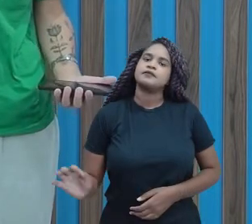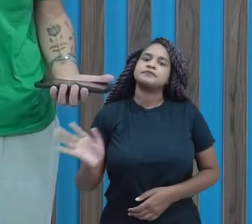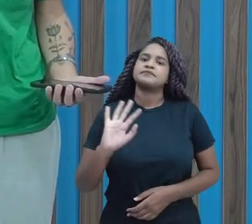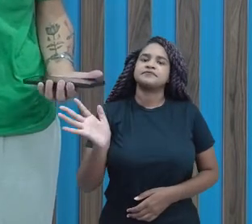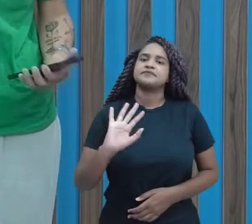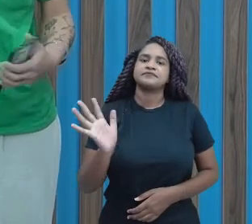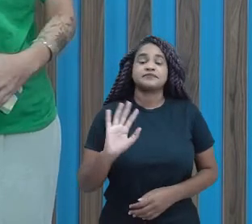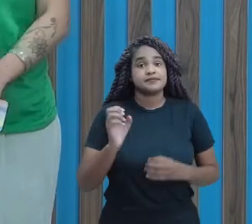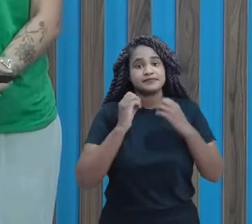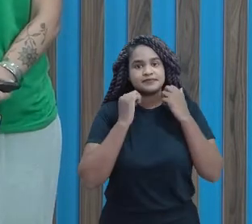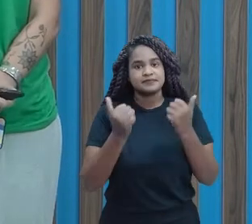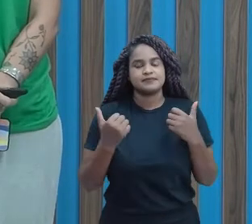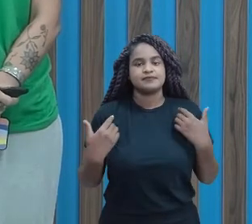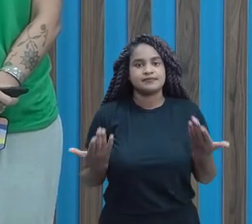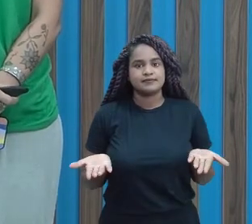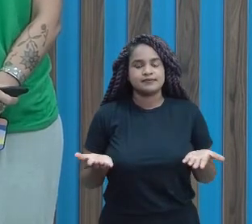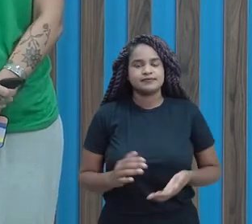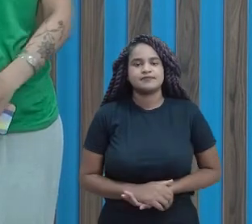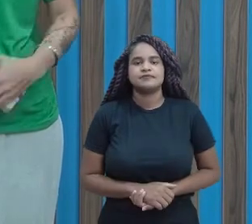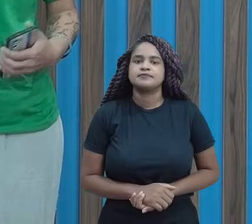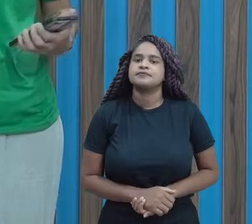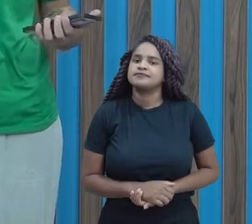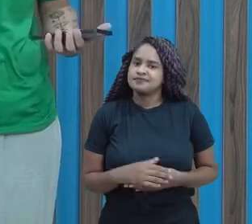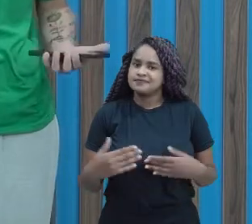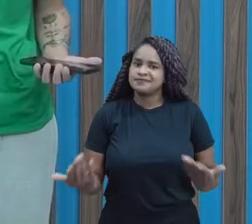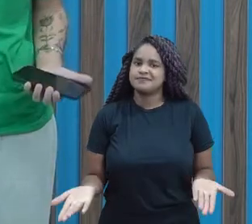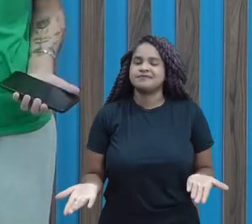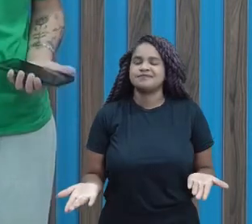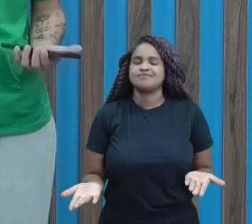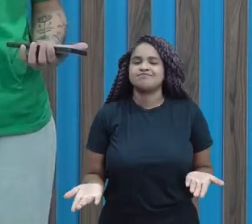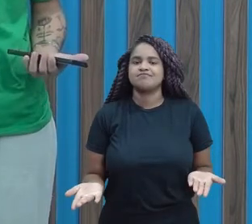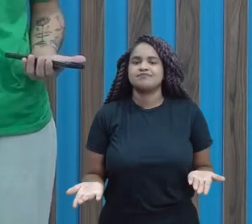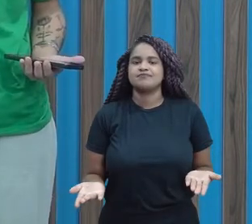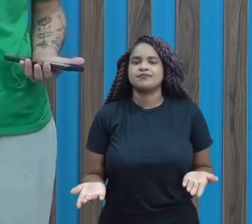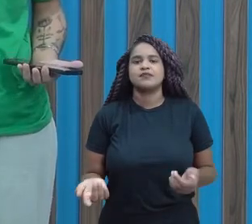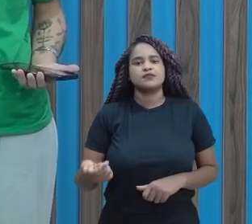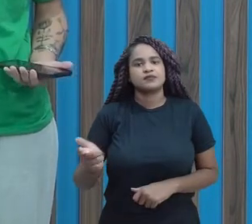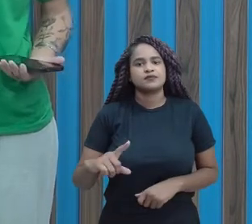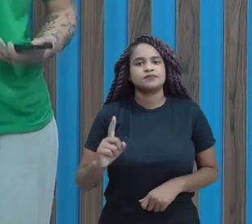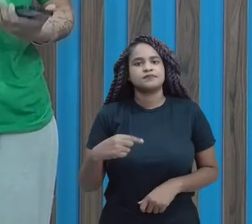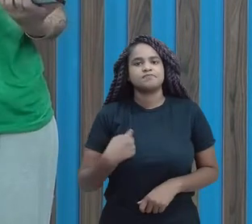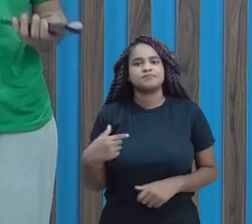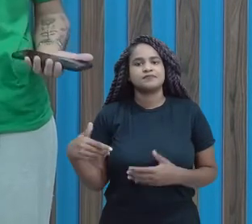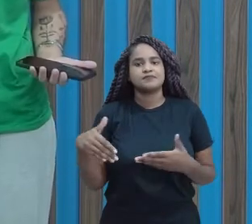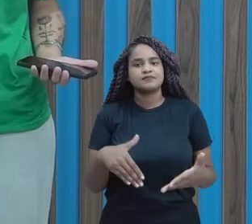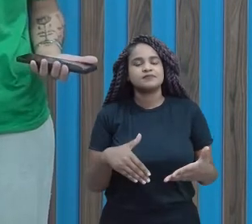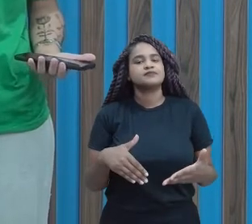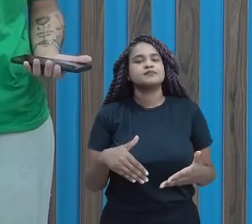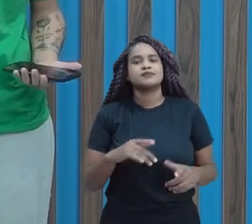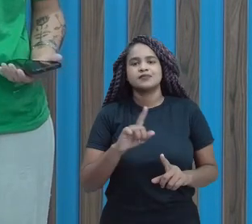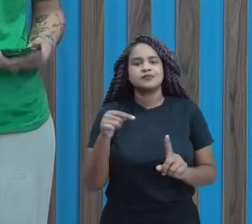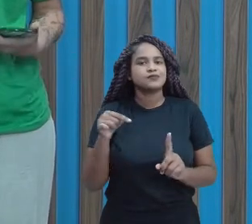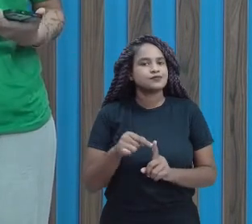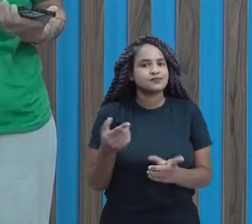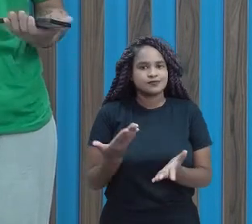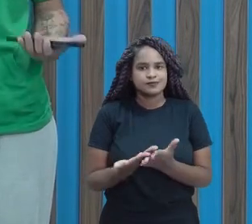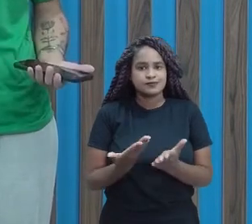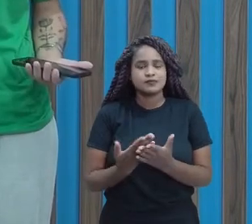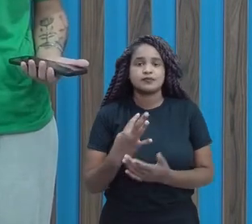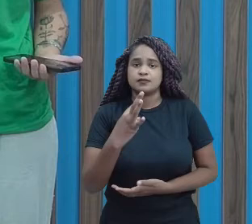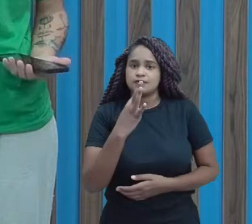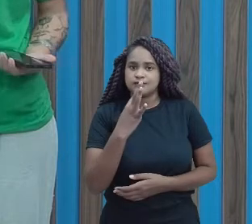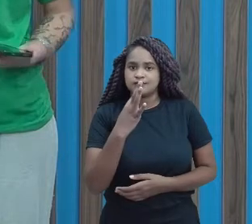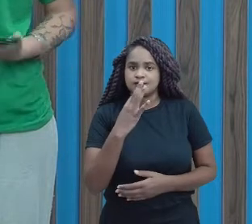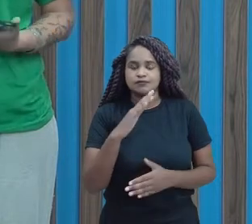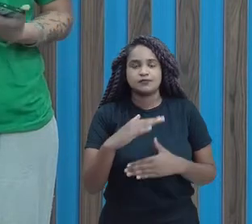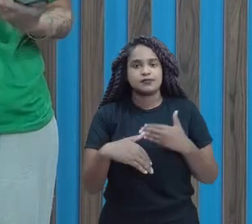Olá, pessoal, tudo bem com vocês? Bom, estamos aqui em mais um momento, certo? Para estudar, para